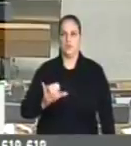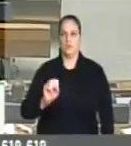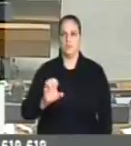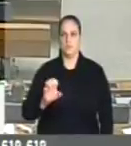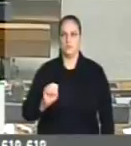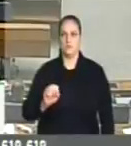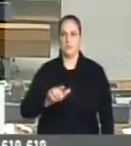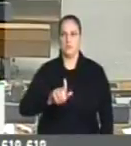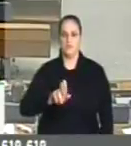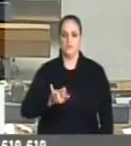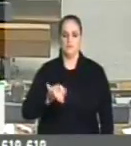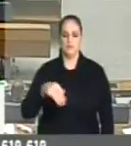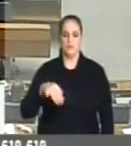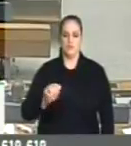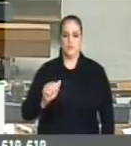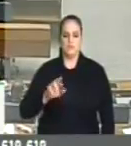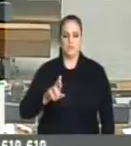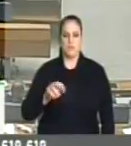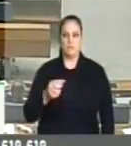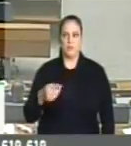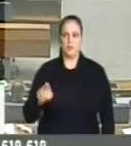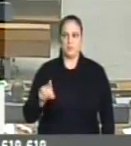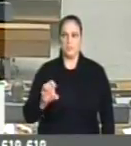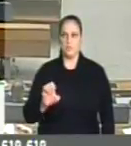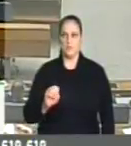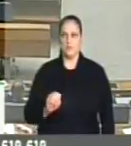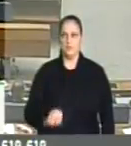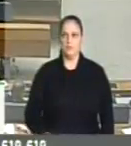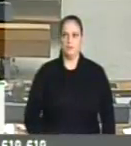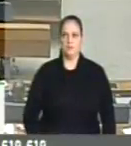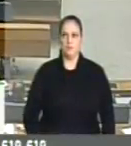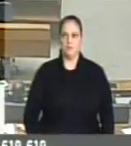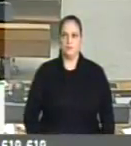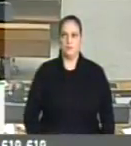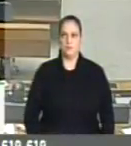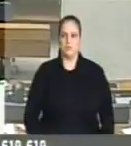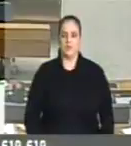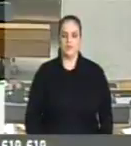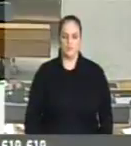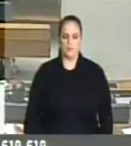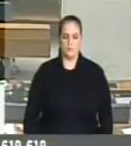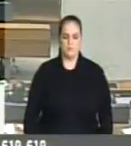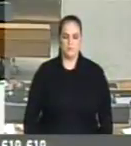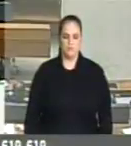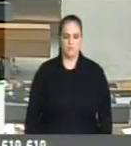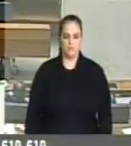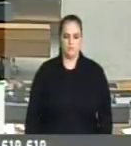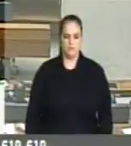plenário que leva o nome dele. Vamos ouvir o deputado Heráclito Fortes.